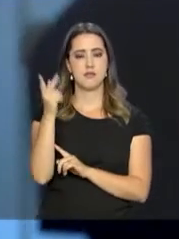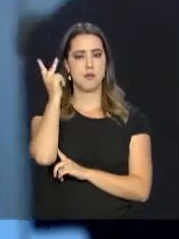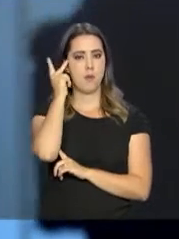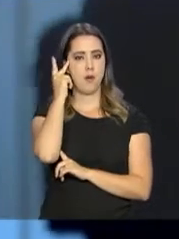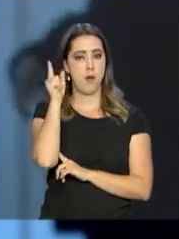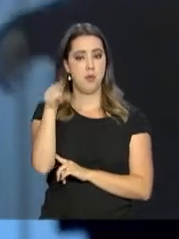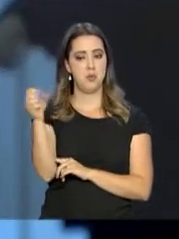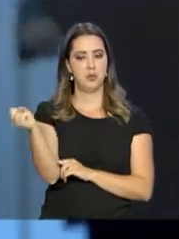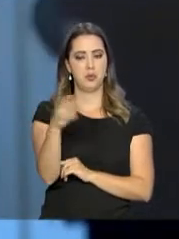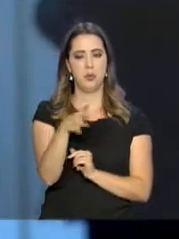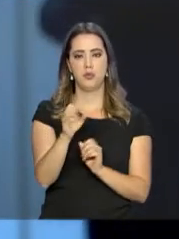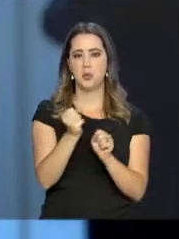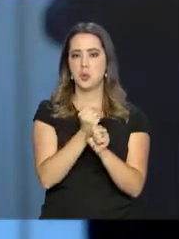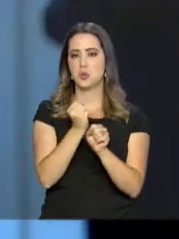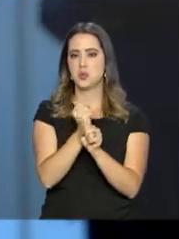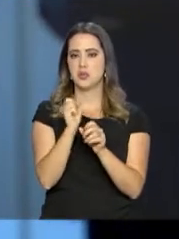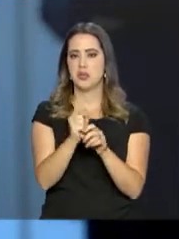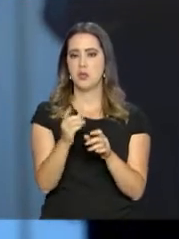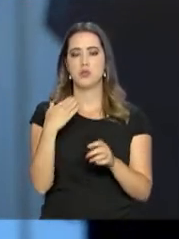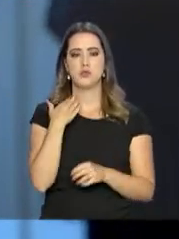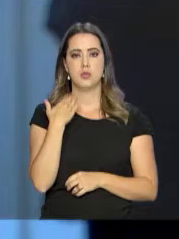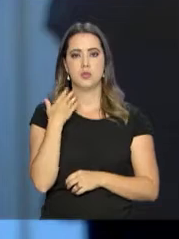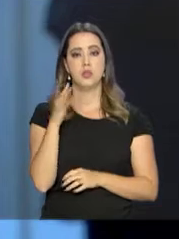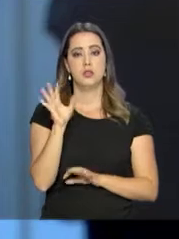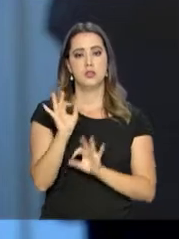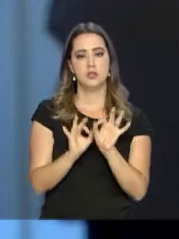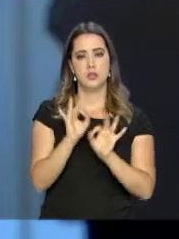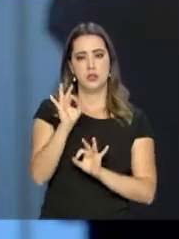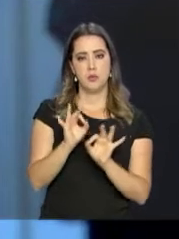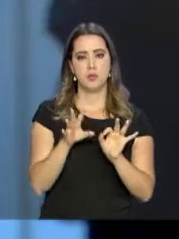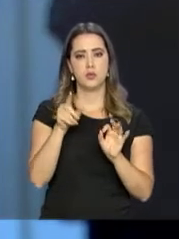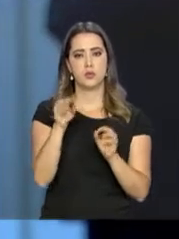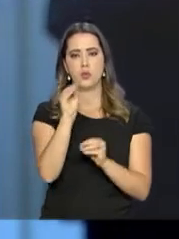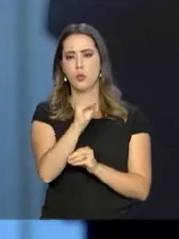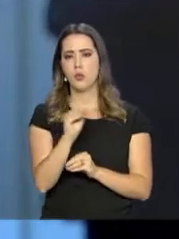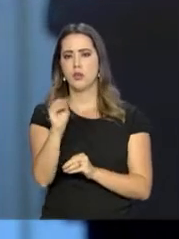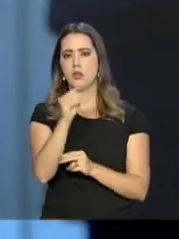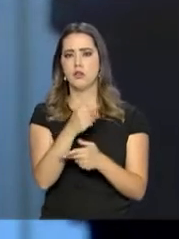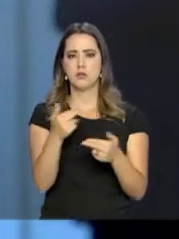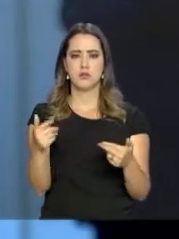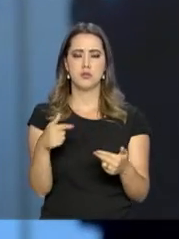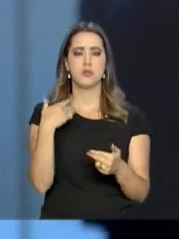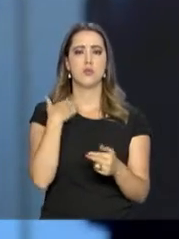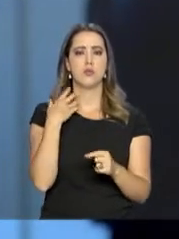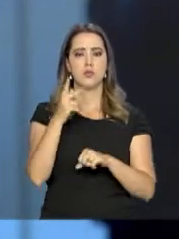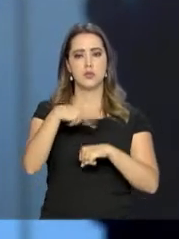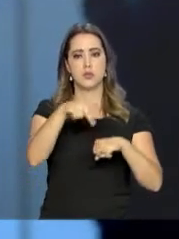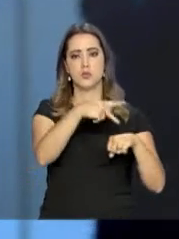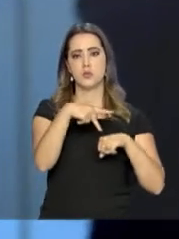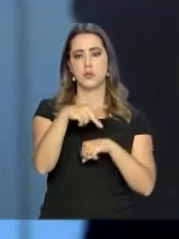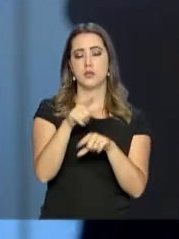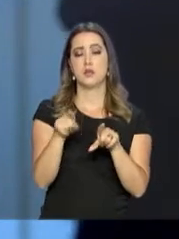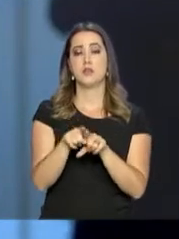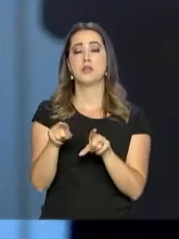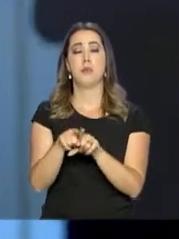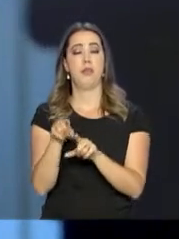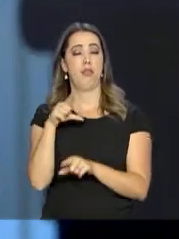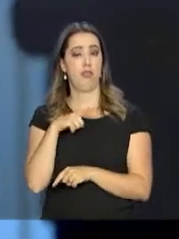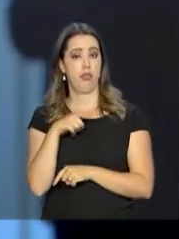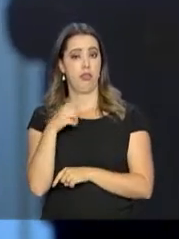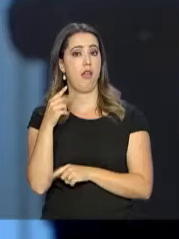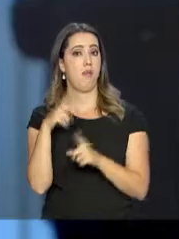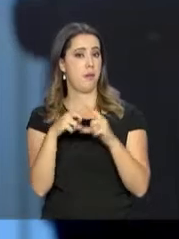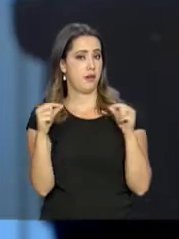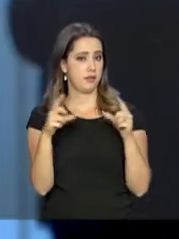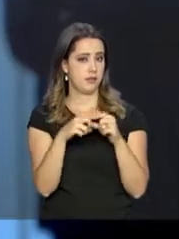Paulo. A unidade cuidará dos negócios do banco nas Américas. Brasília também vai receber um escritório do NDB. O